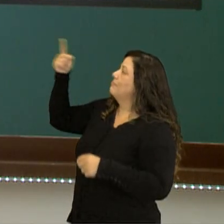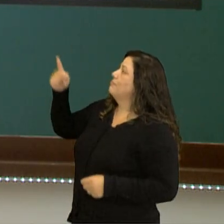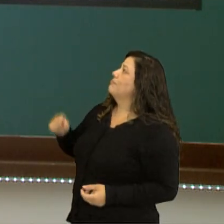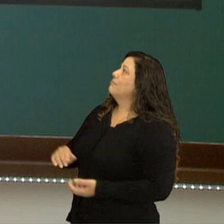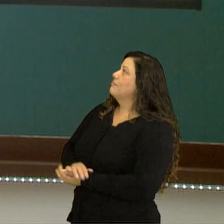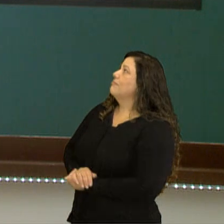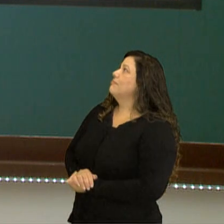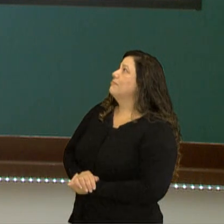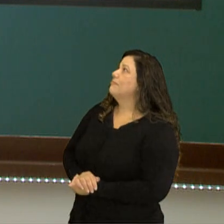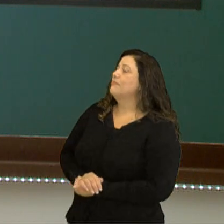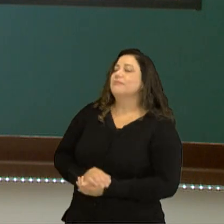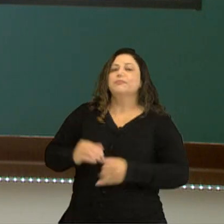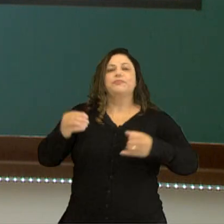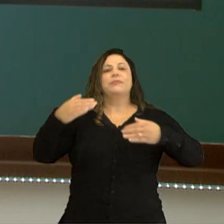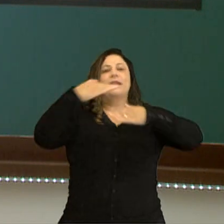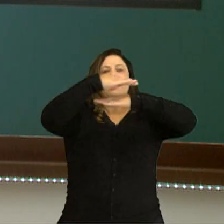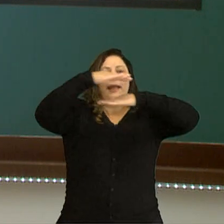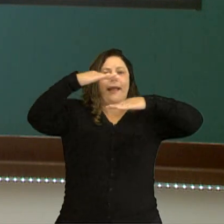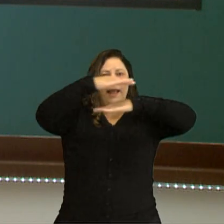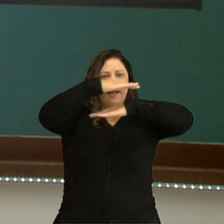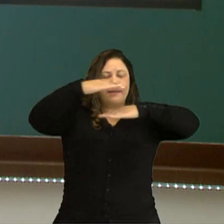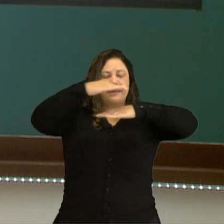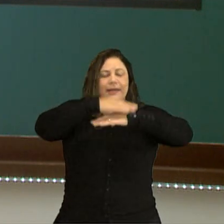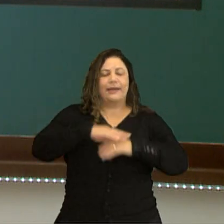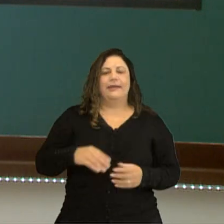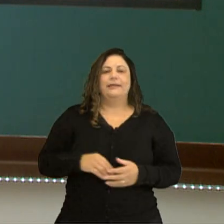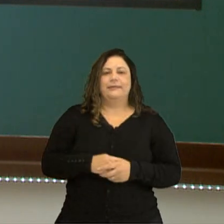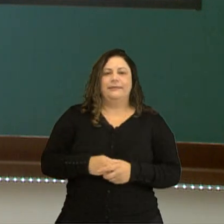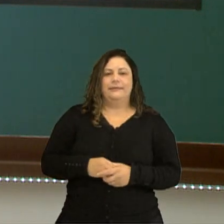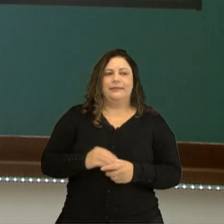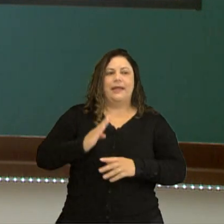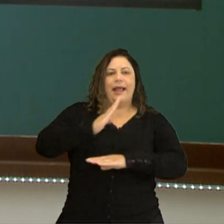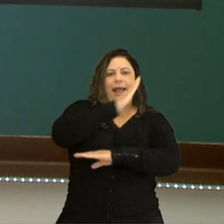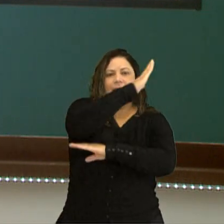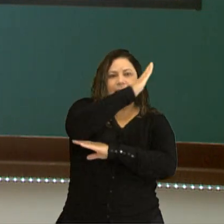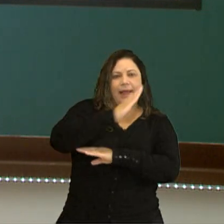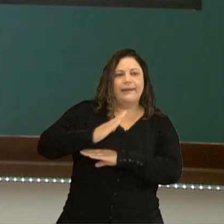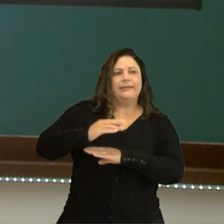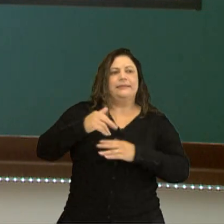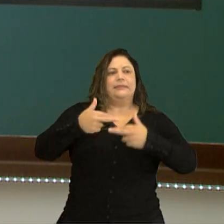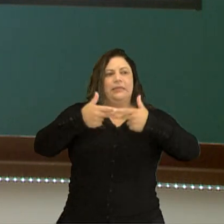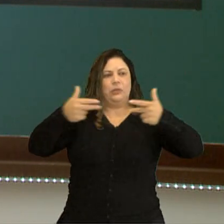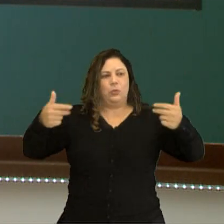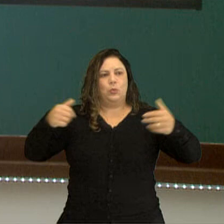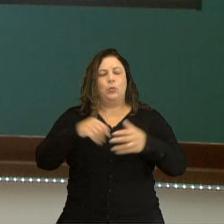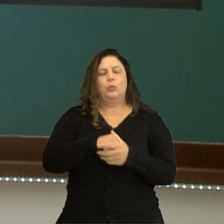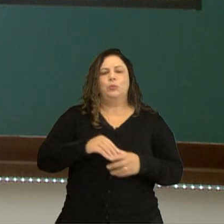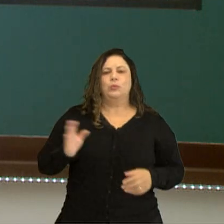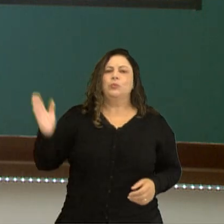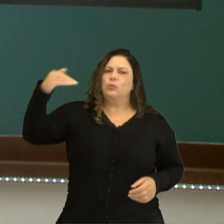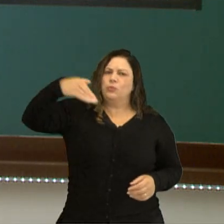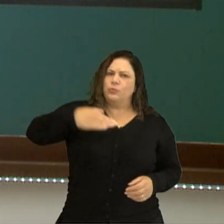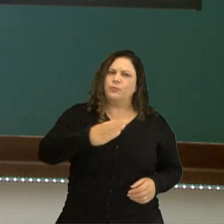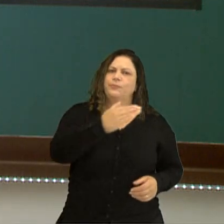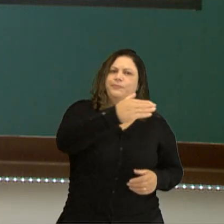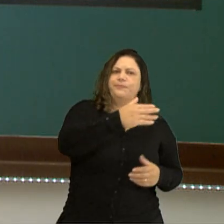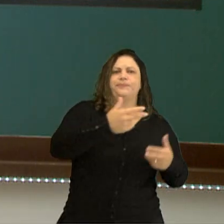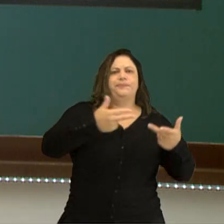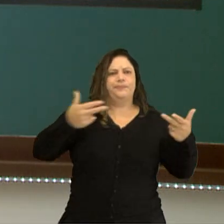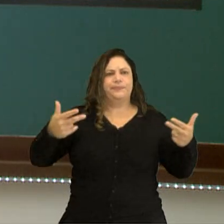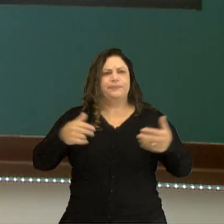linhas paralelas, retas, perpendicular, curva, sinuosa,